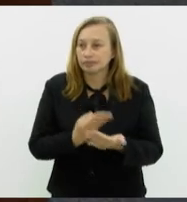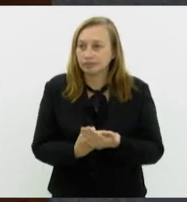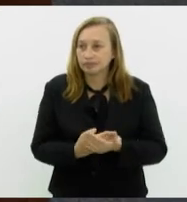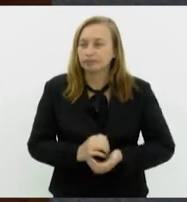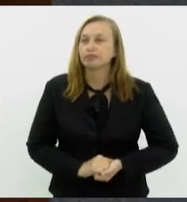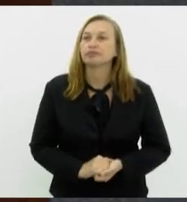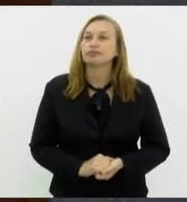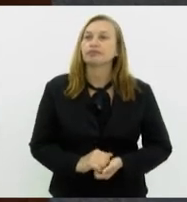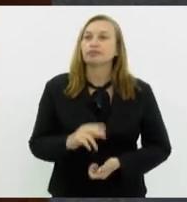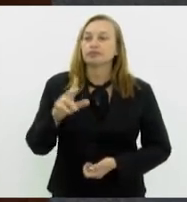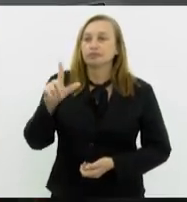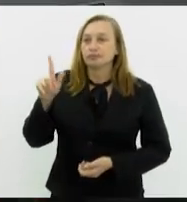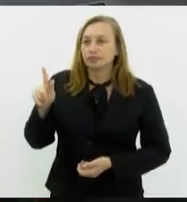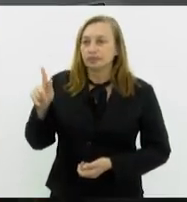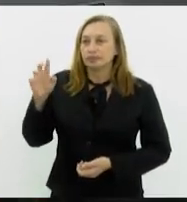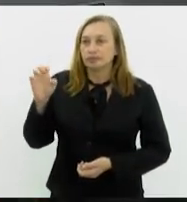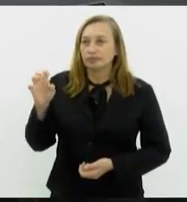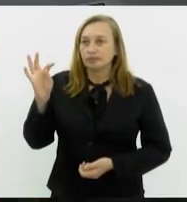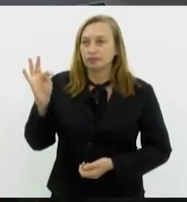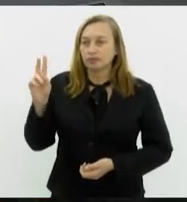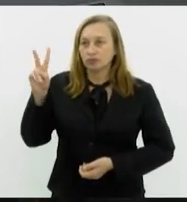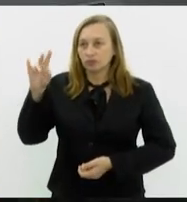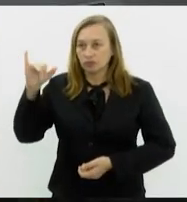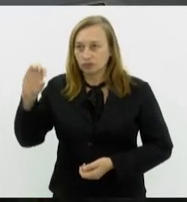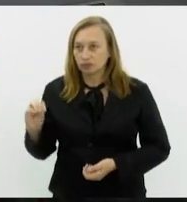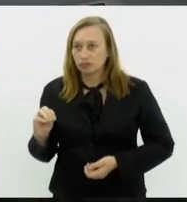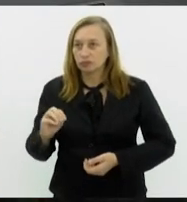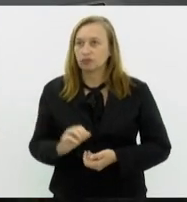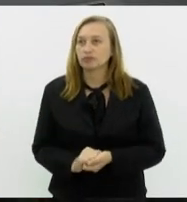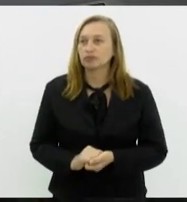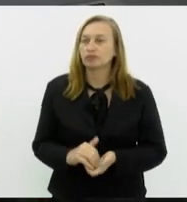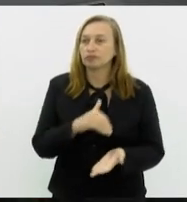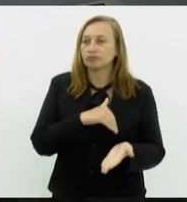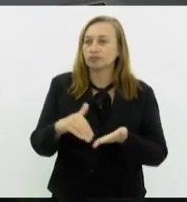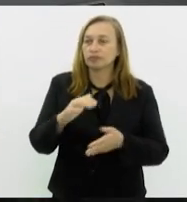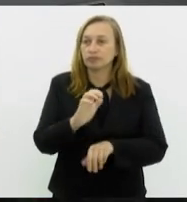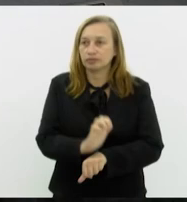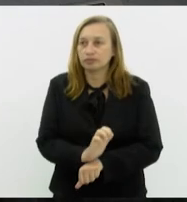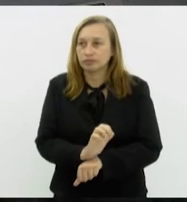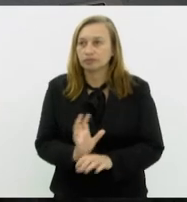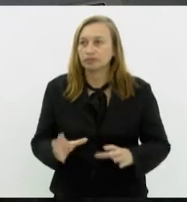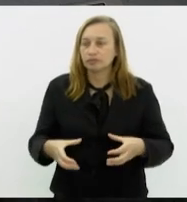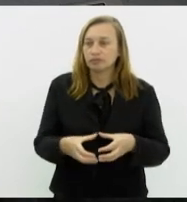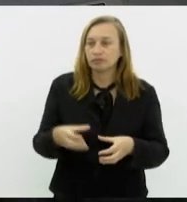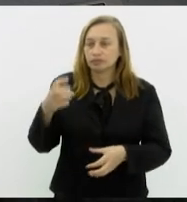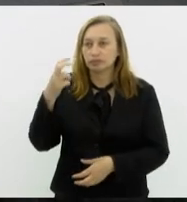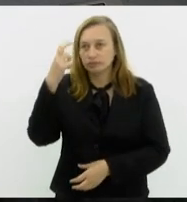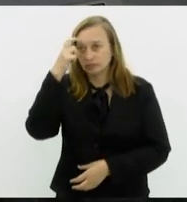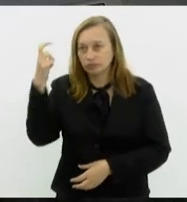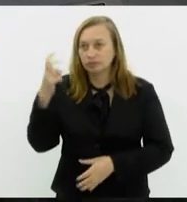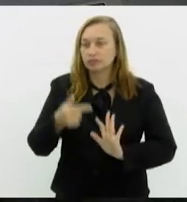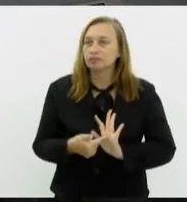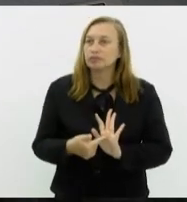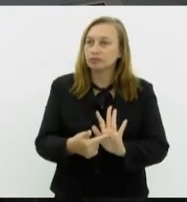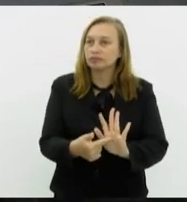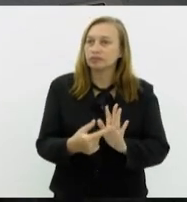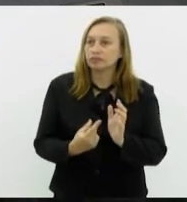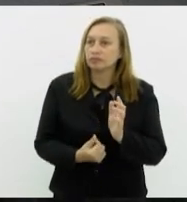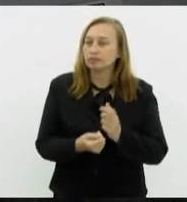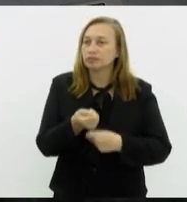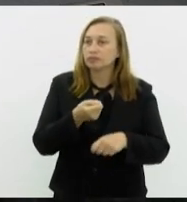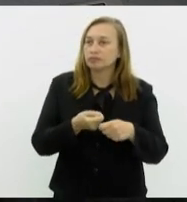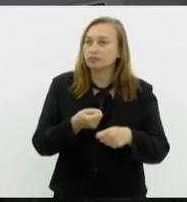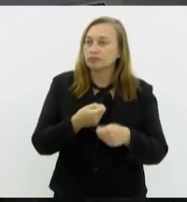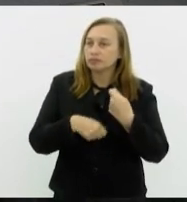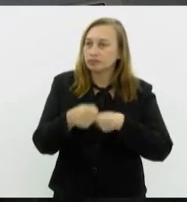pela Getúlio Vargas, a FGV, com a Secretaria de Estado, com a Comissão de Cultura, demonstrou que a economia